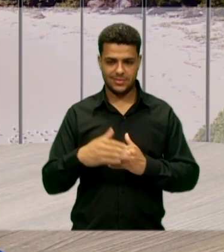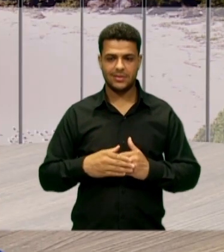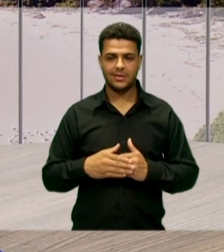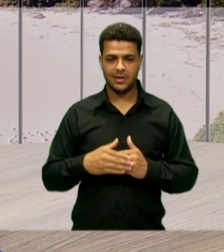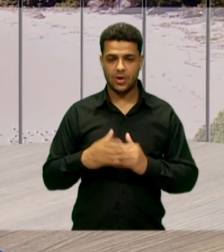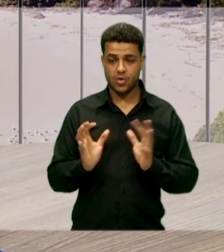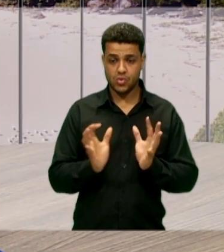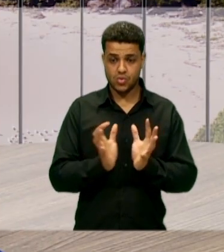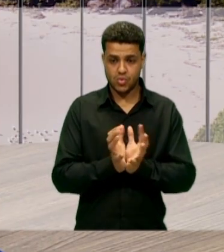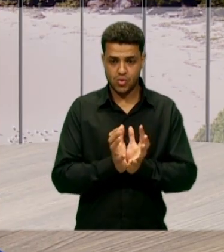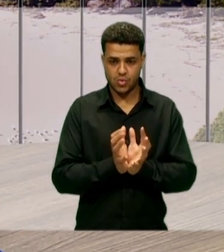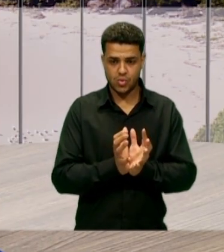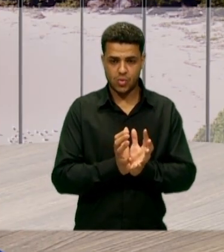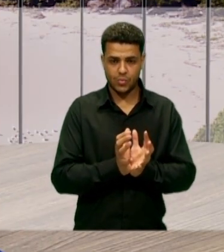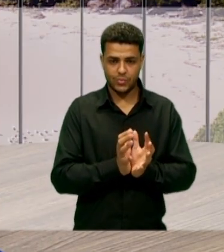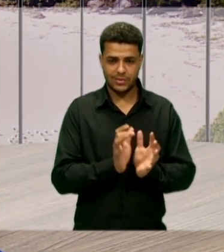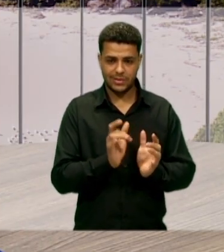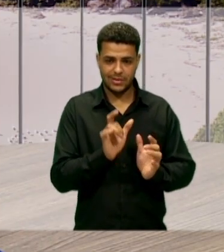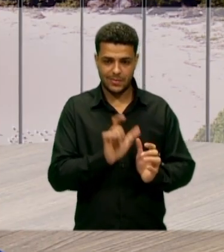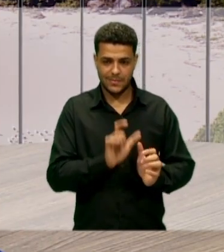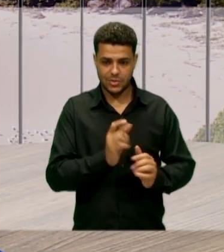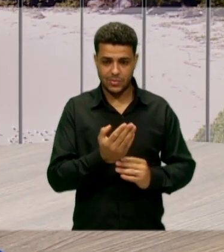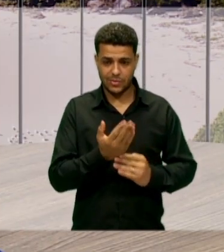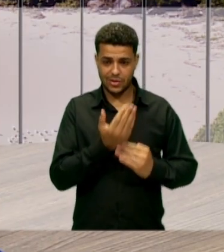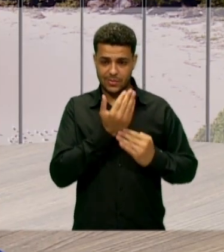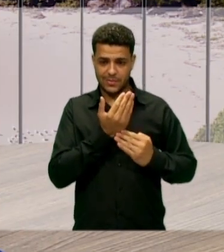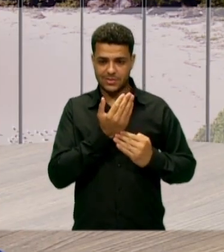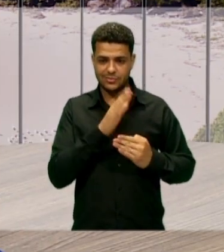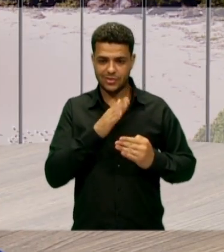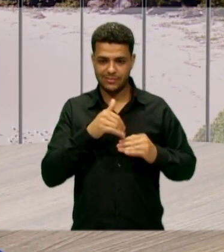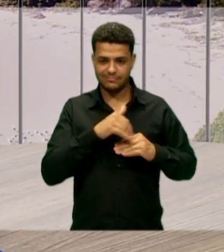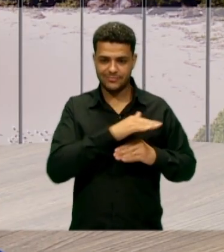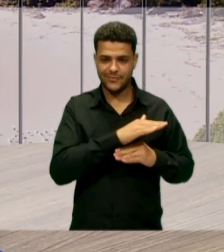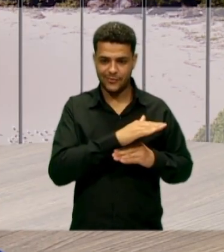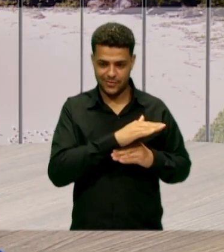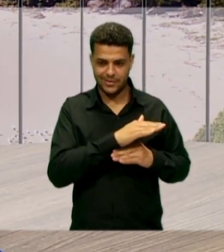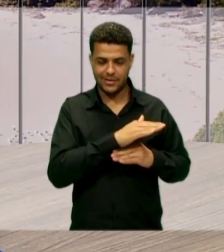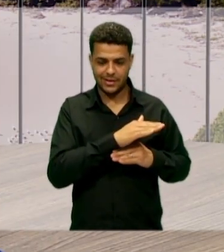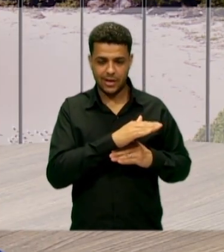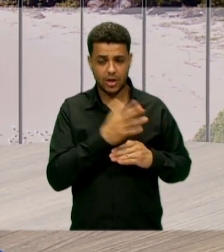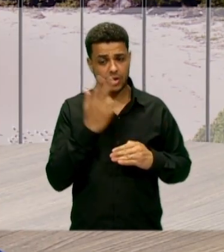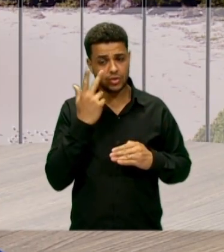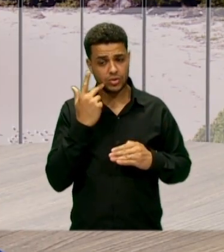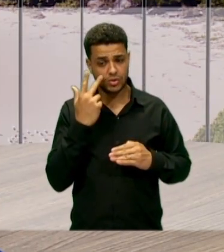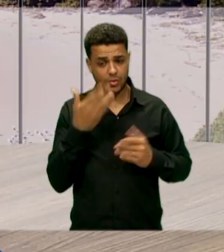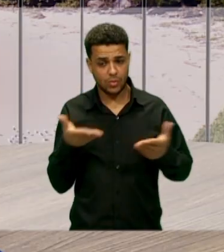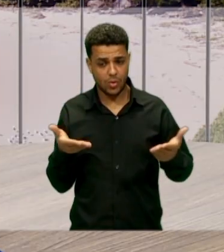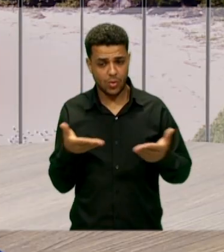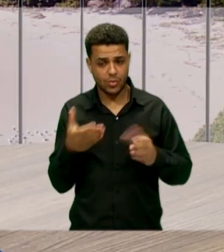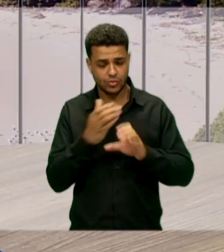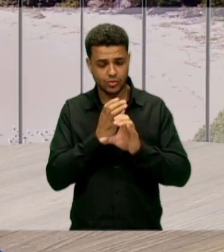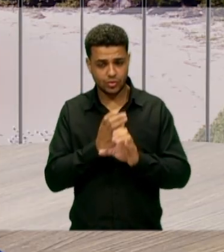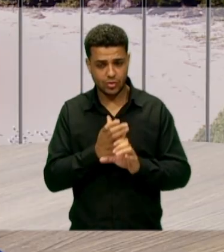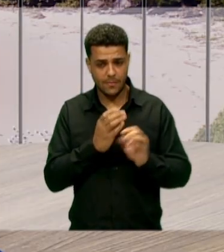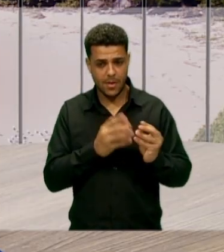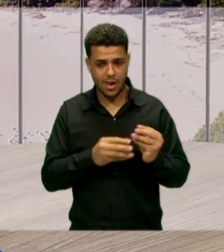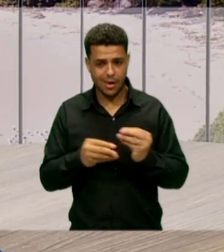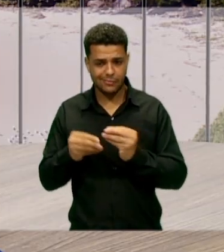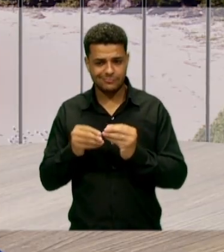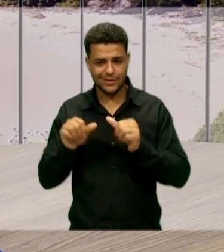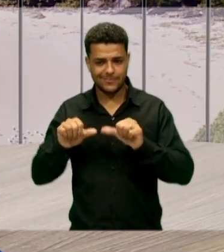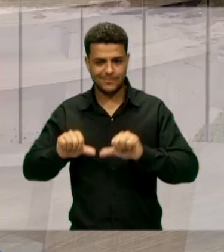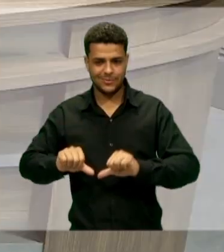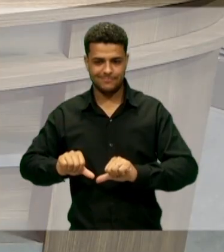pega um grupo de pacientes que no passado eles ficavam de fora. E normalmente, quando o diagnóstico era realizado, era uma doença